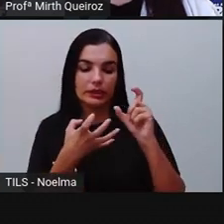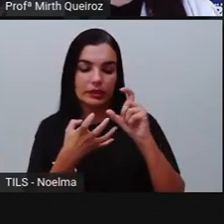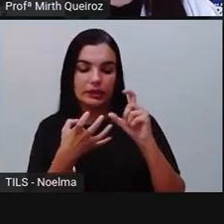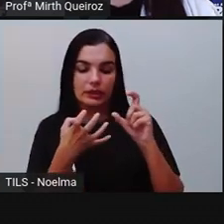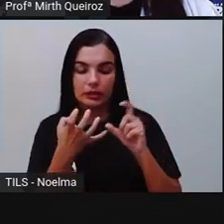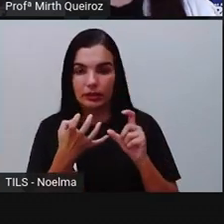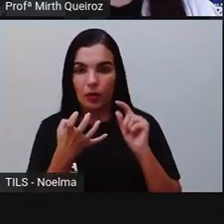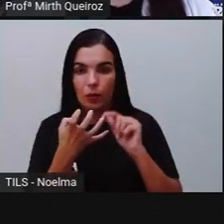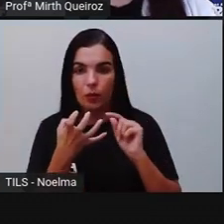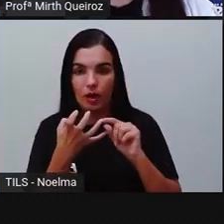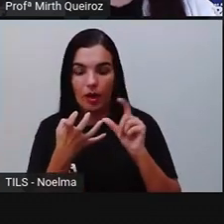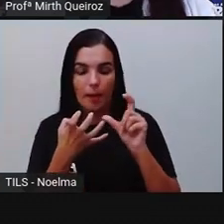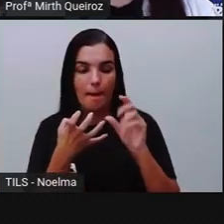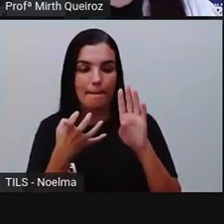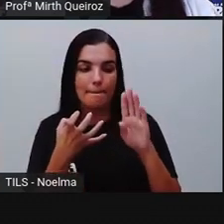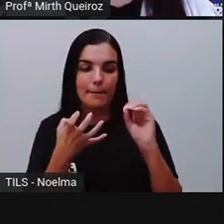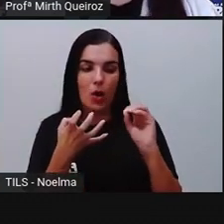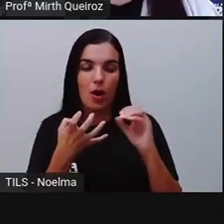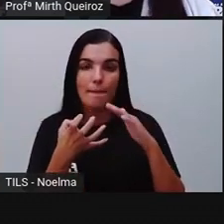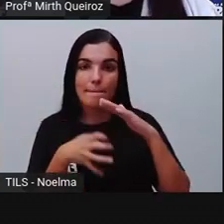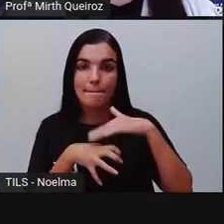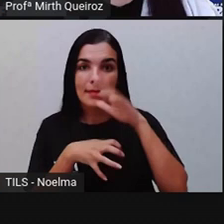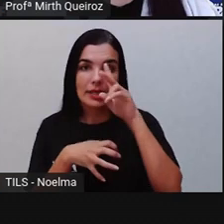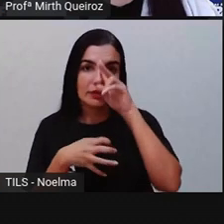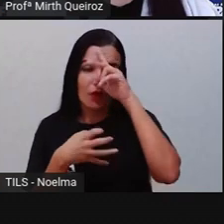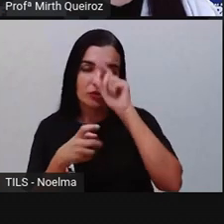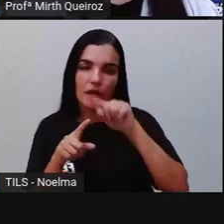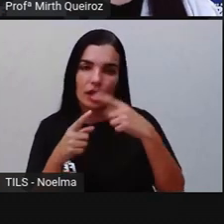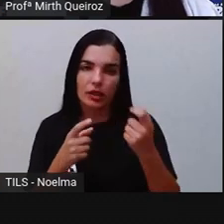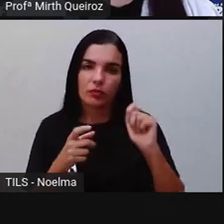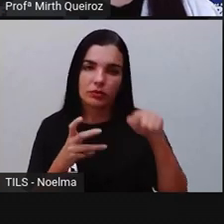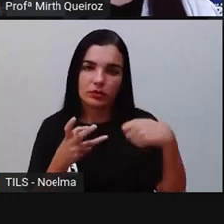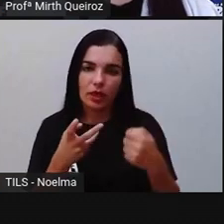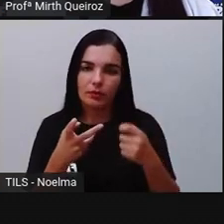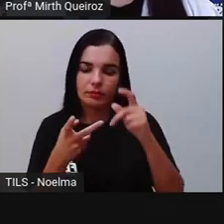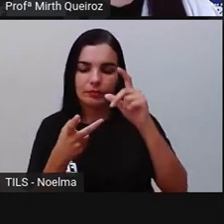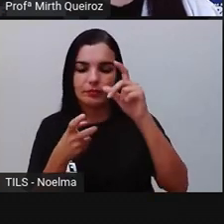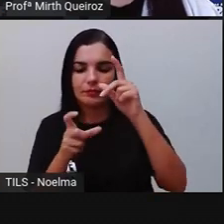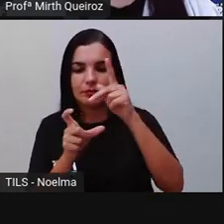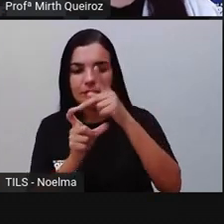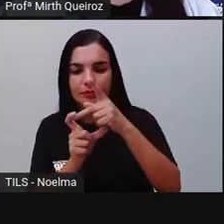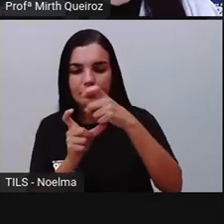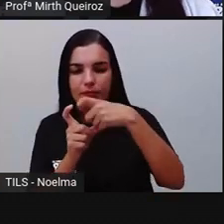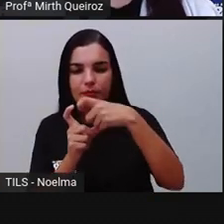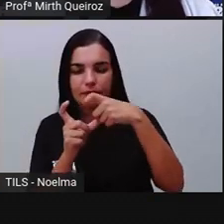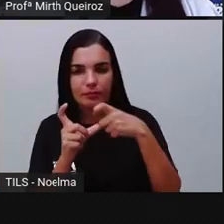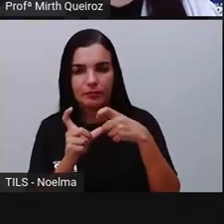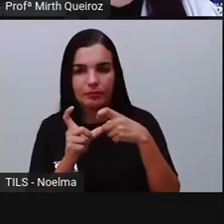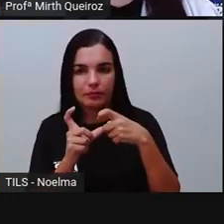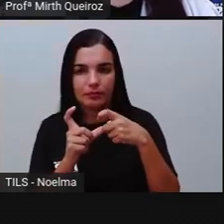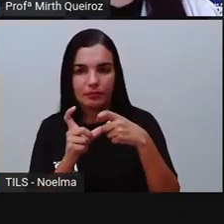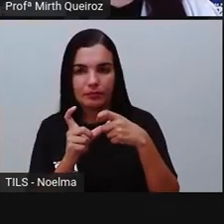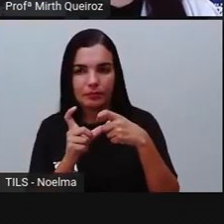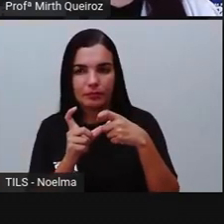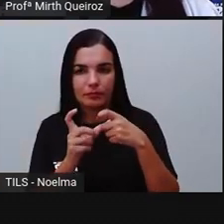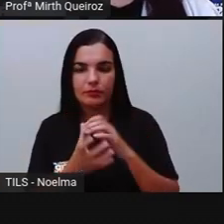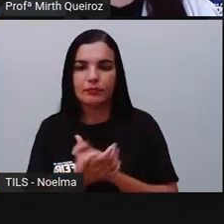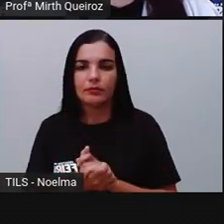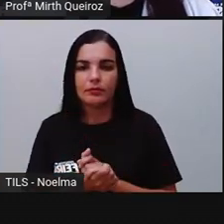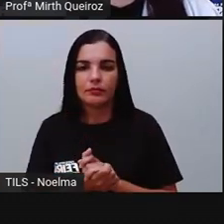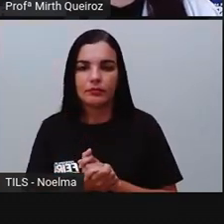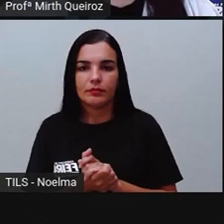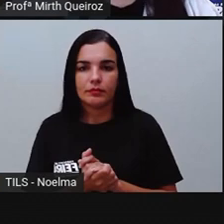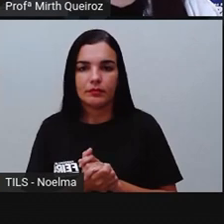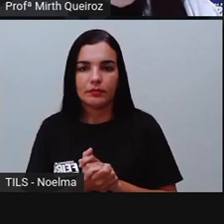palavra... O quê? Paroxítena. Máquina. Olha só. A antepenúltima sílaba